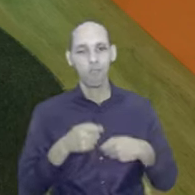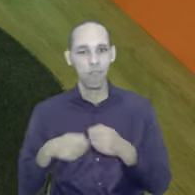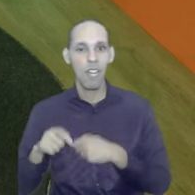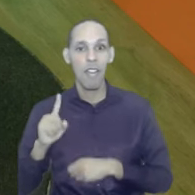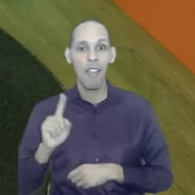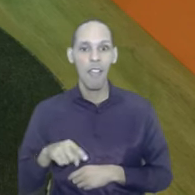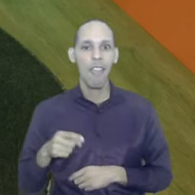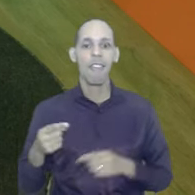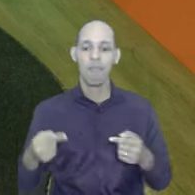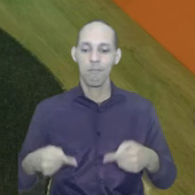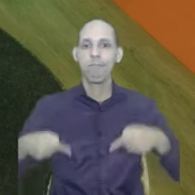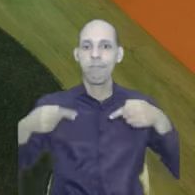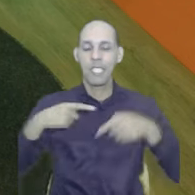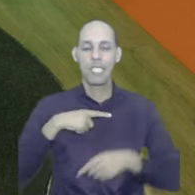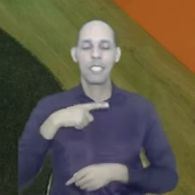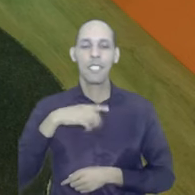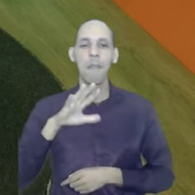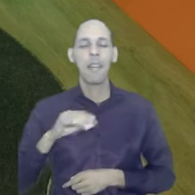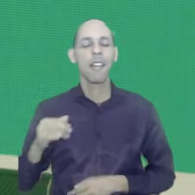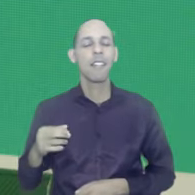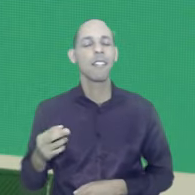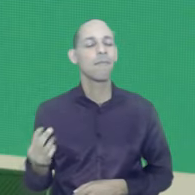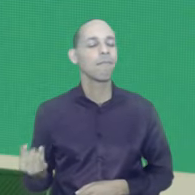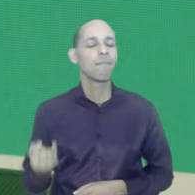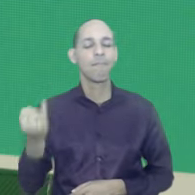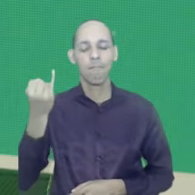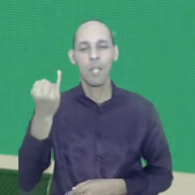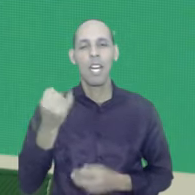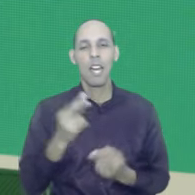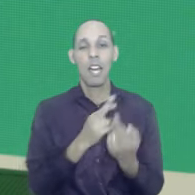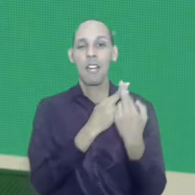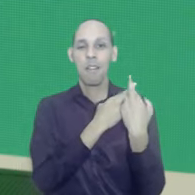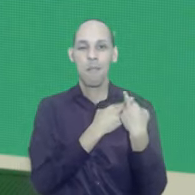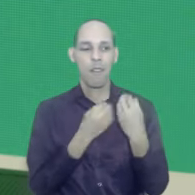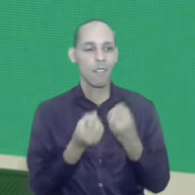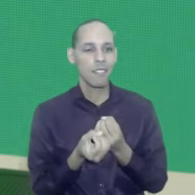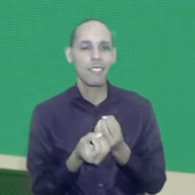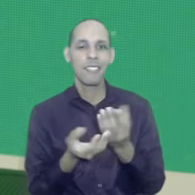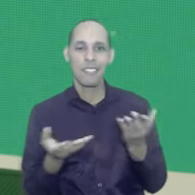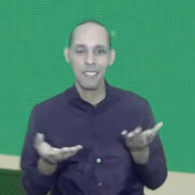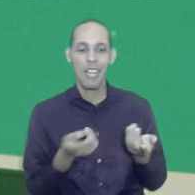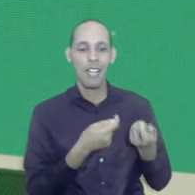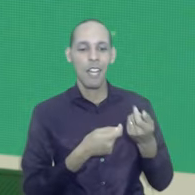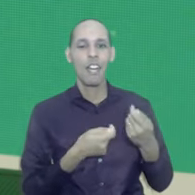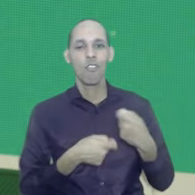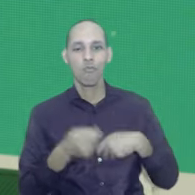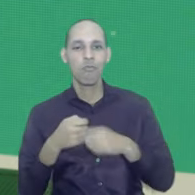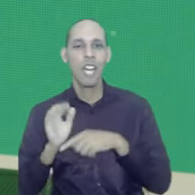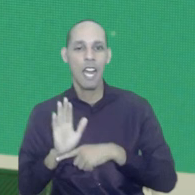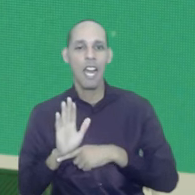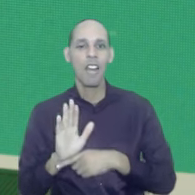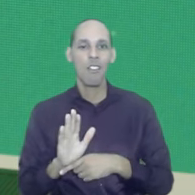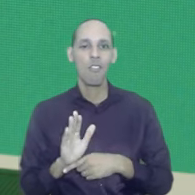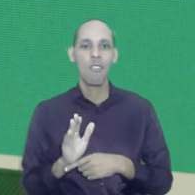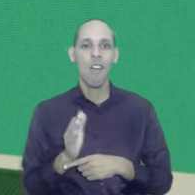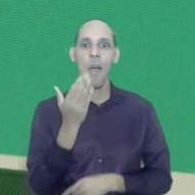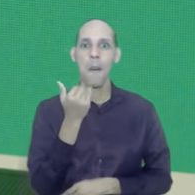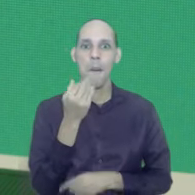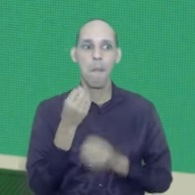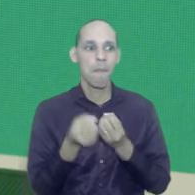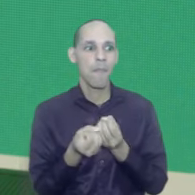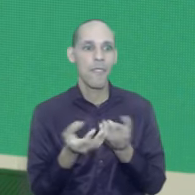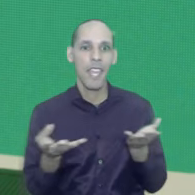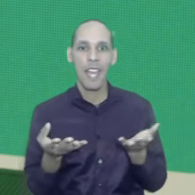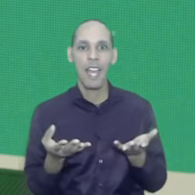responsável super importante na nossa economia aí além de fornecer alimentos para alimentar 9 bilhões de